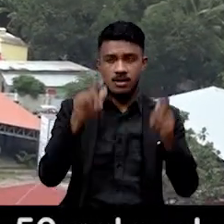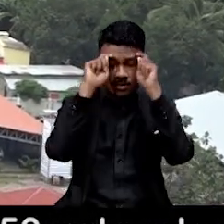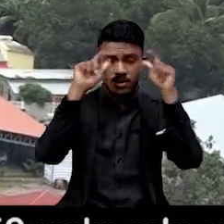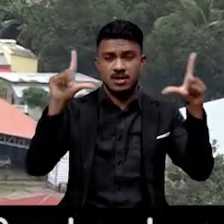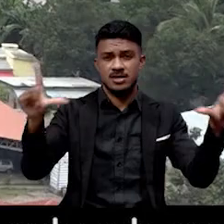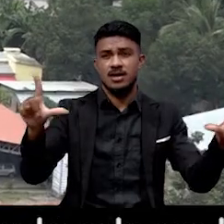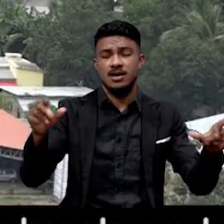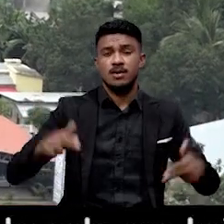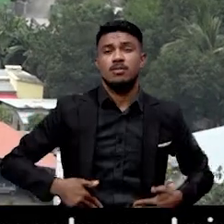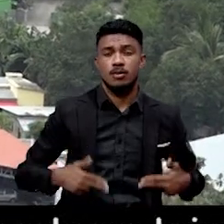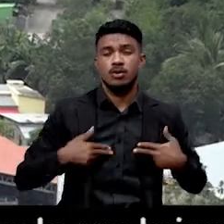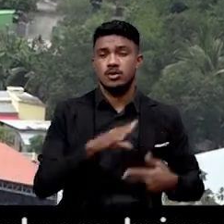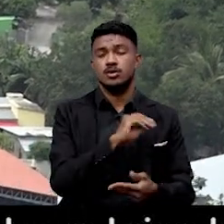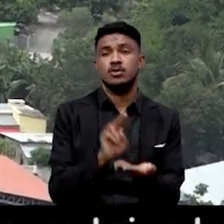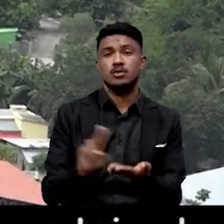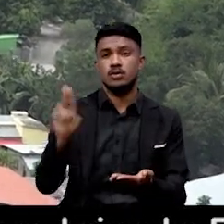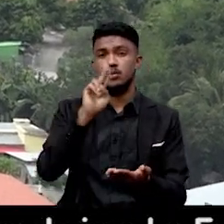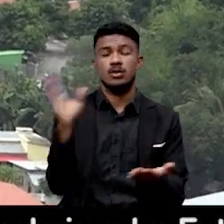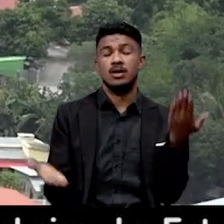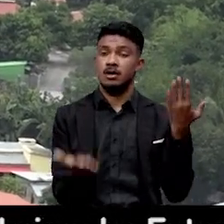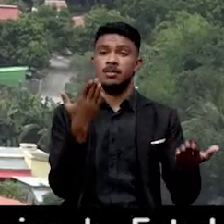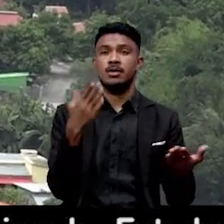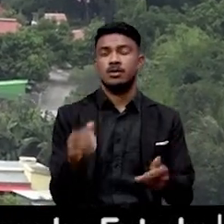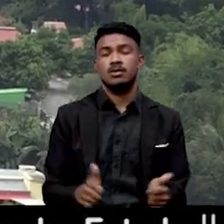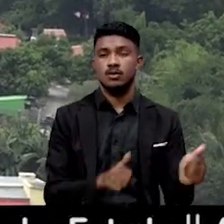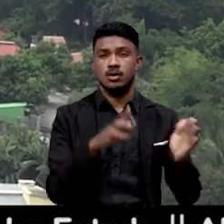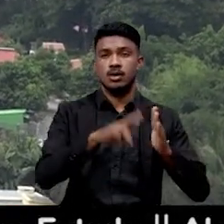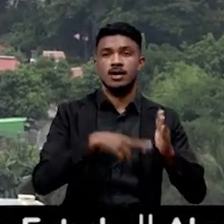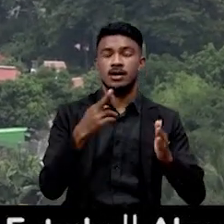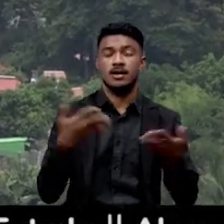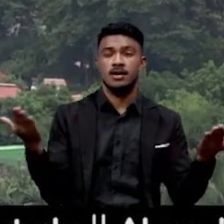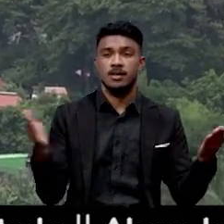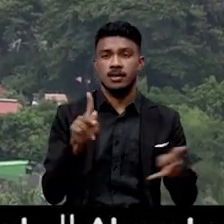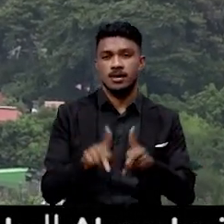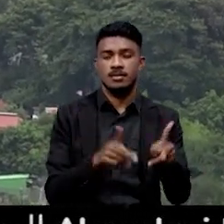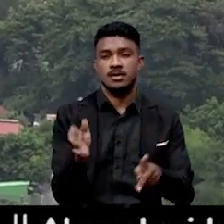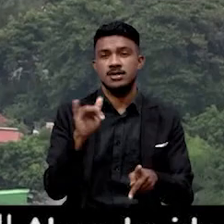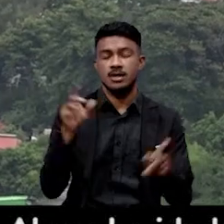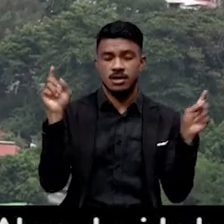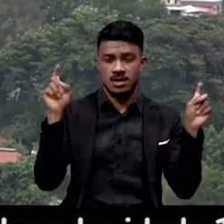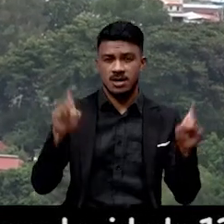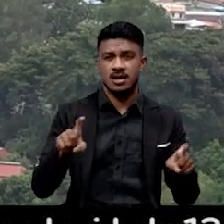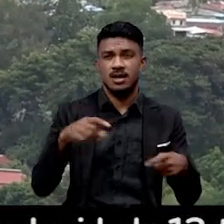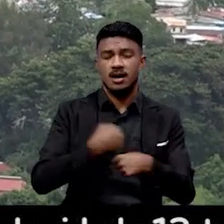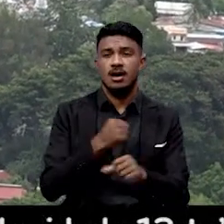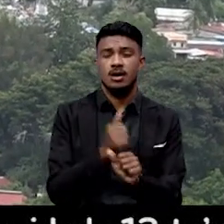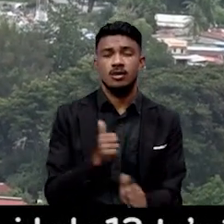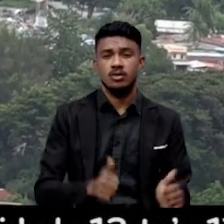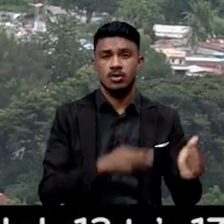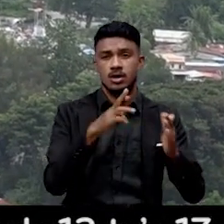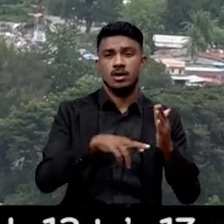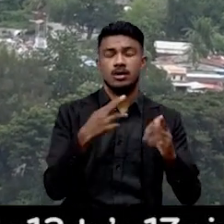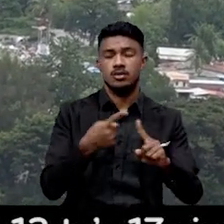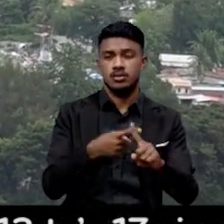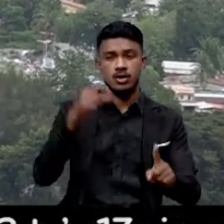Leste moris no uza liberdadi tui regra, ia nebe populasau sira tenki obedece ba regra nebe husi